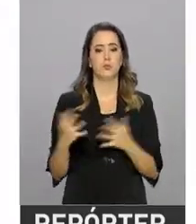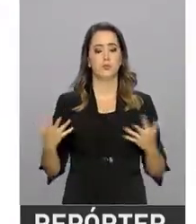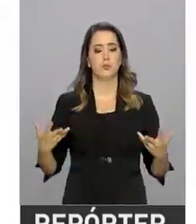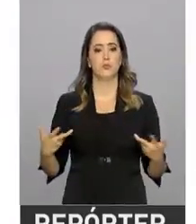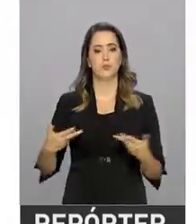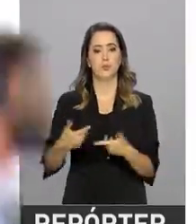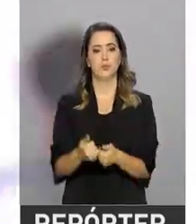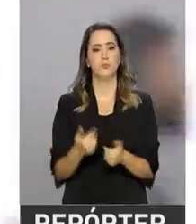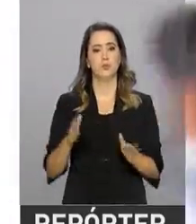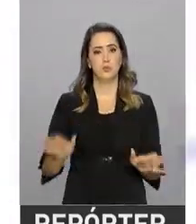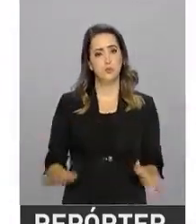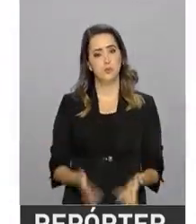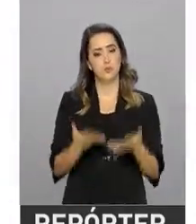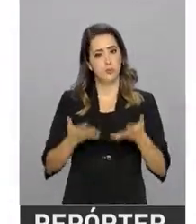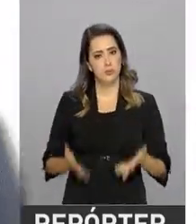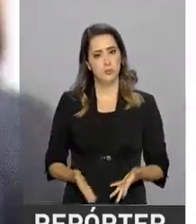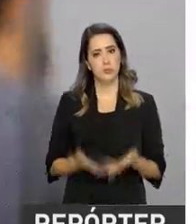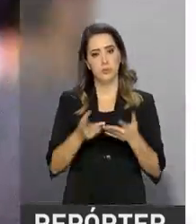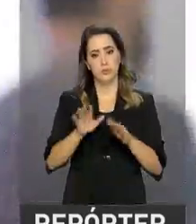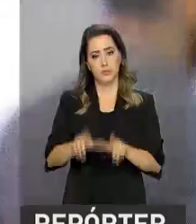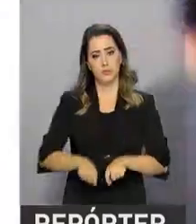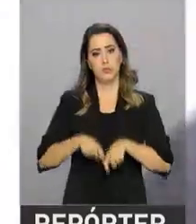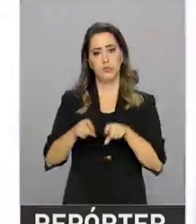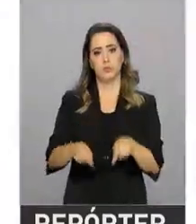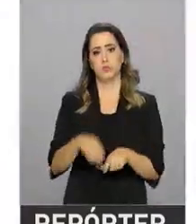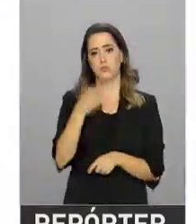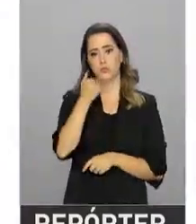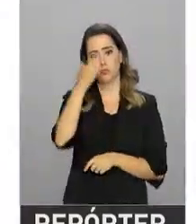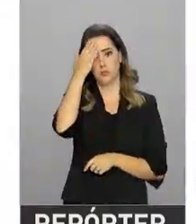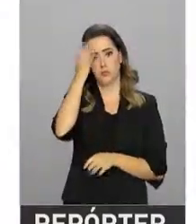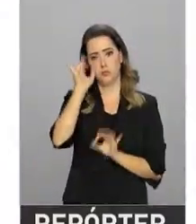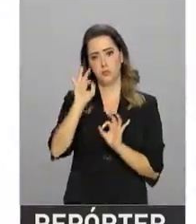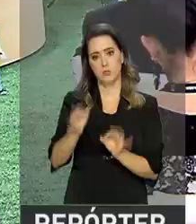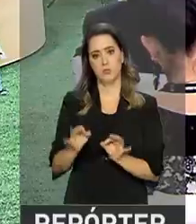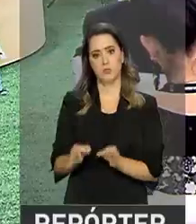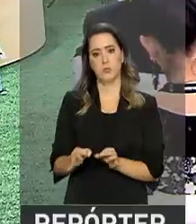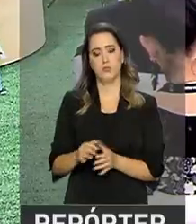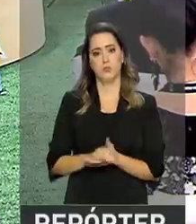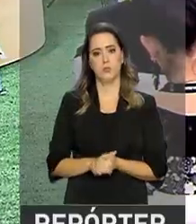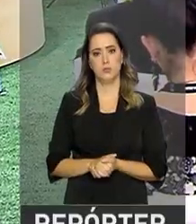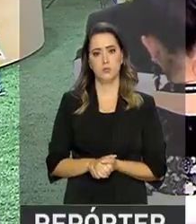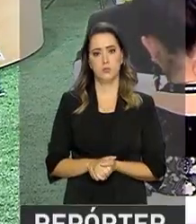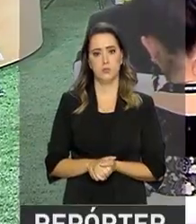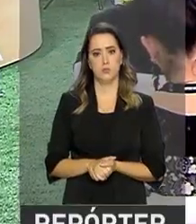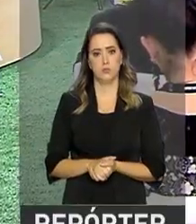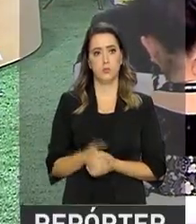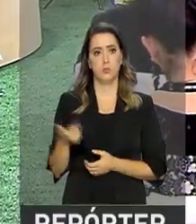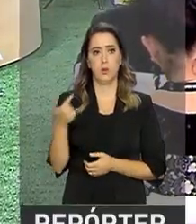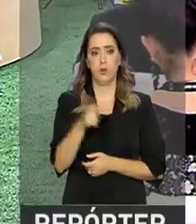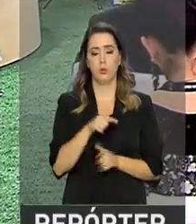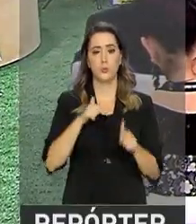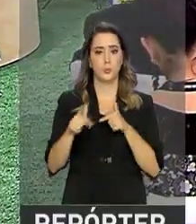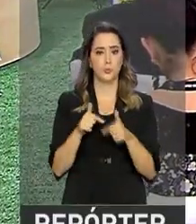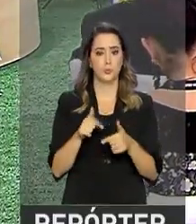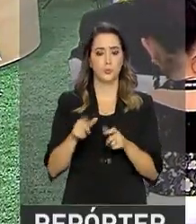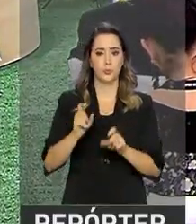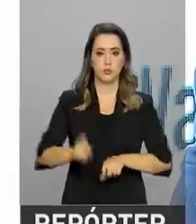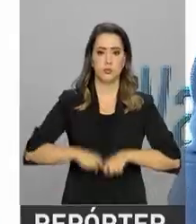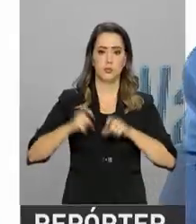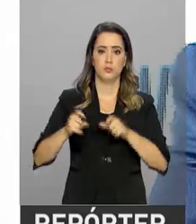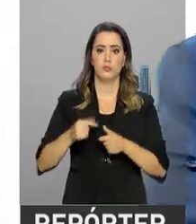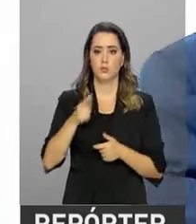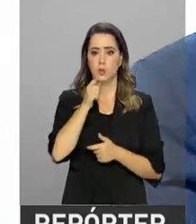eficiência e produtividade na produção de alimentos e sabendo o momento certo de irrigar. E em mais uma iniciativa para que a irrigação